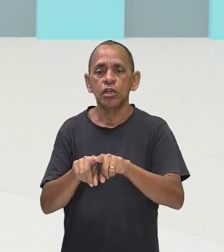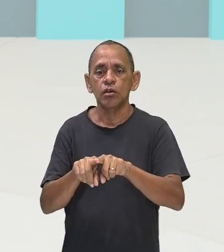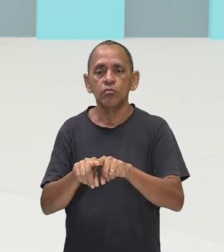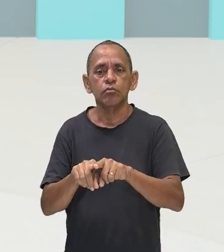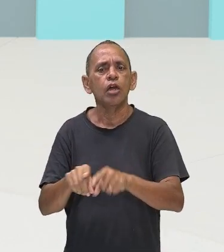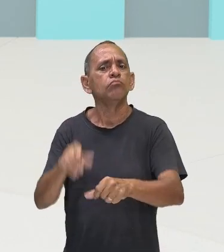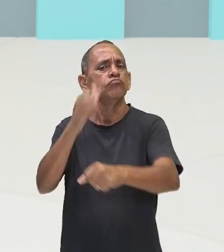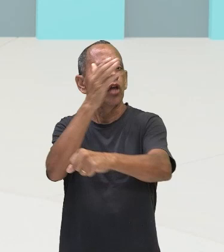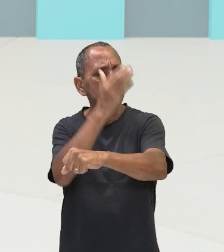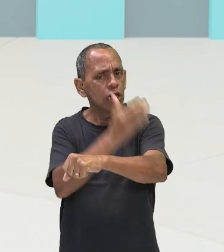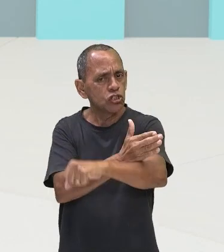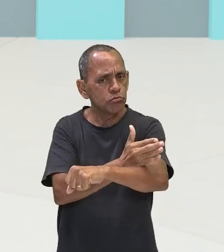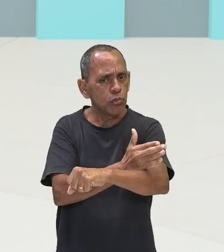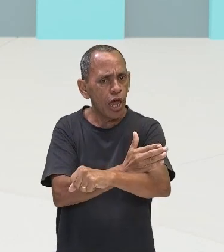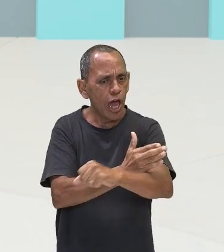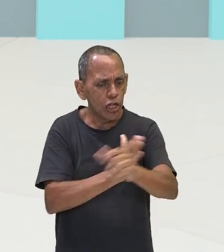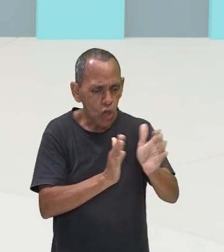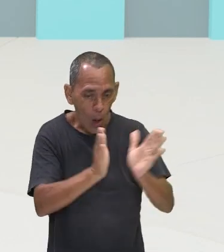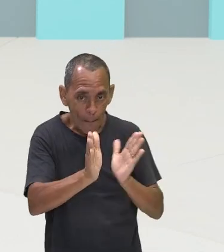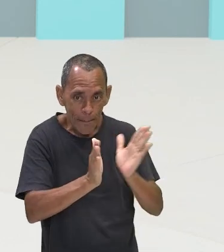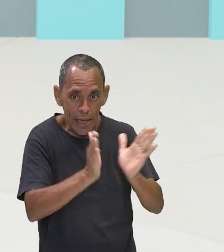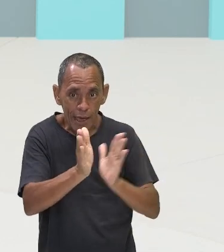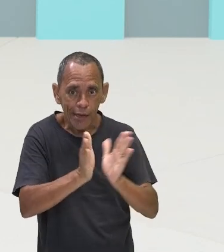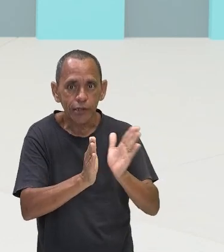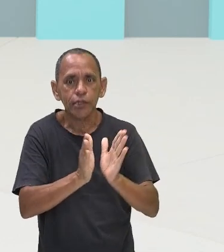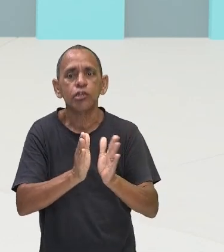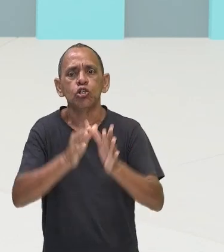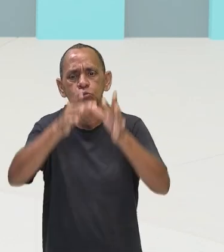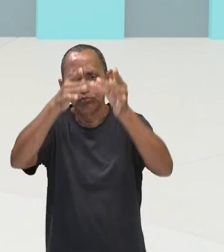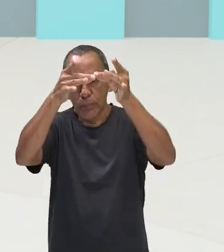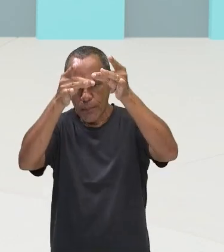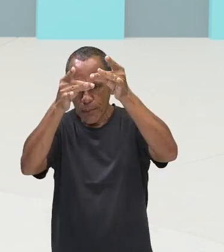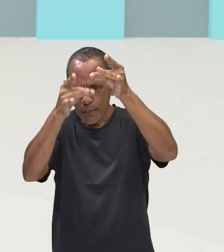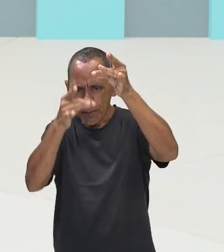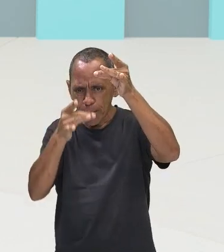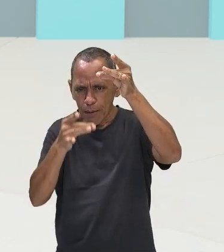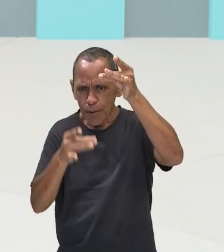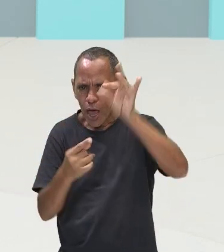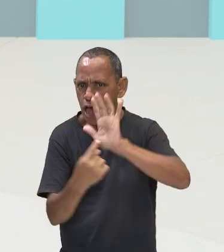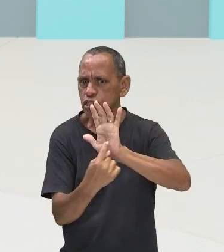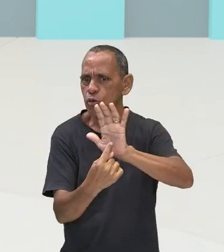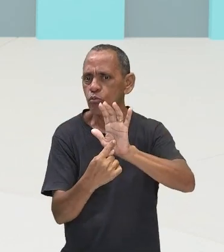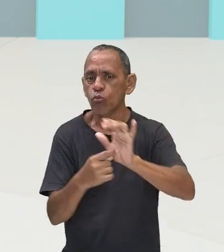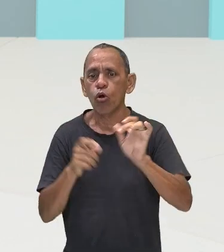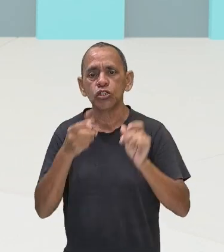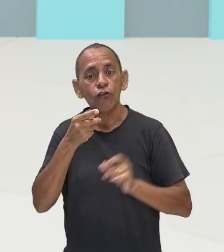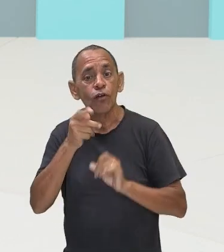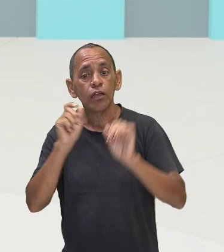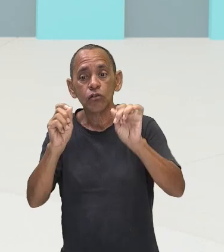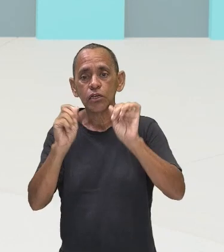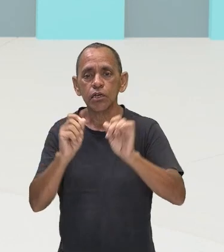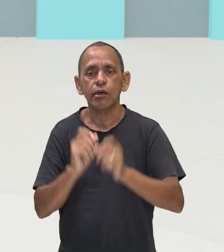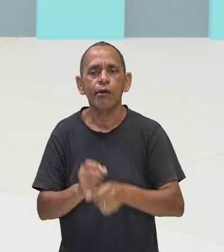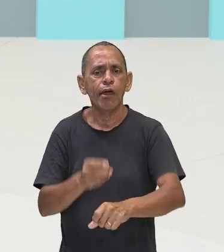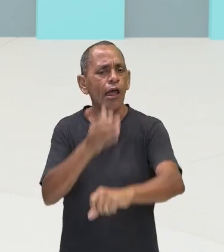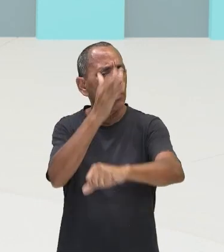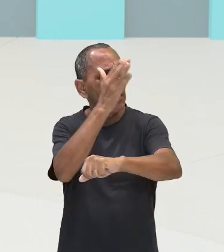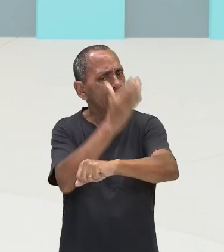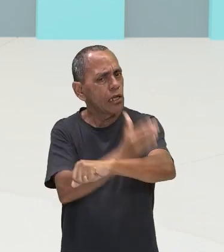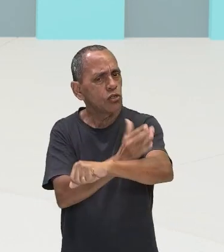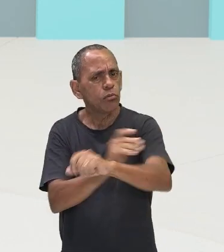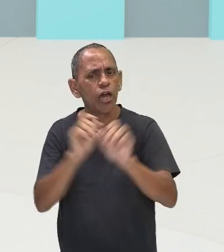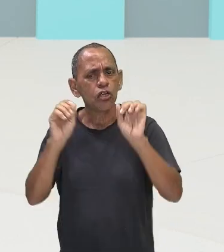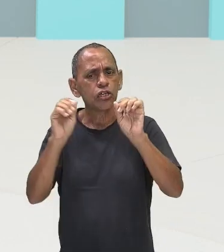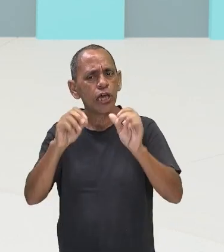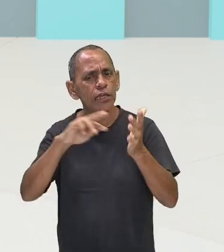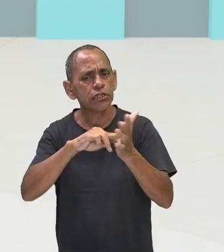Média foi um período assim, assim, assim. Você descreve, fala o que é a Idade Média. Então você pode começar